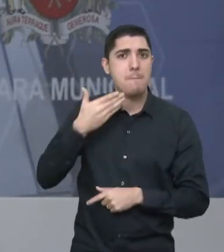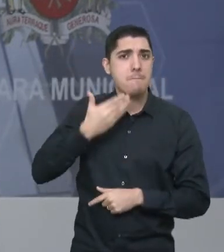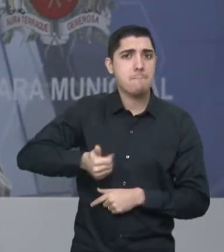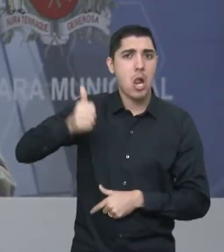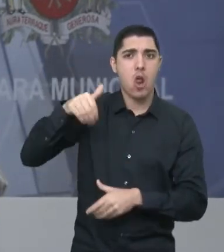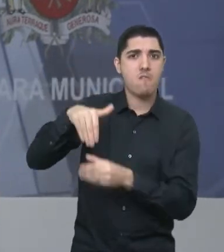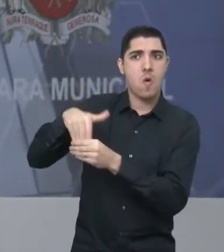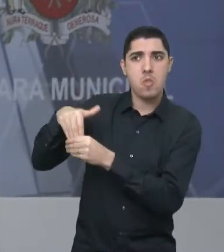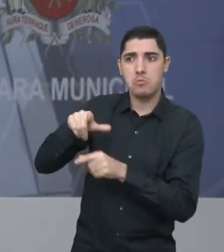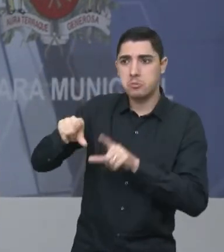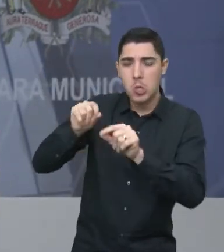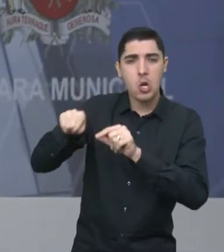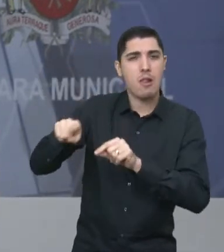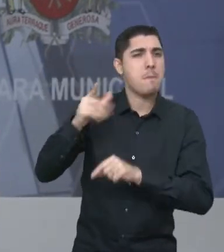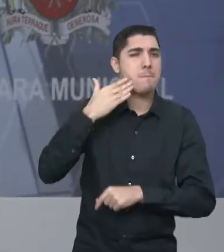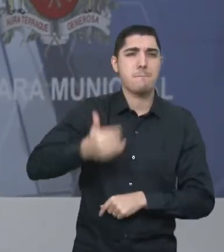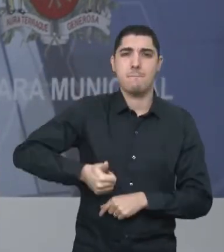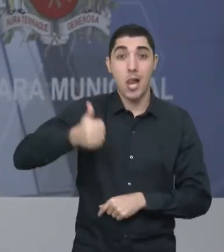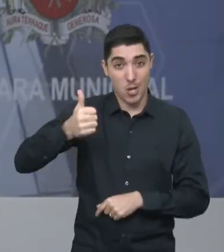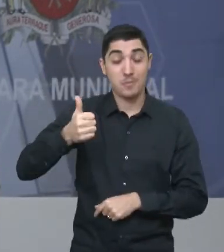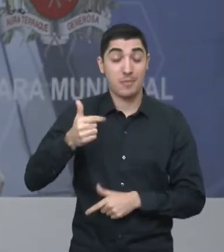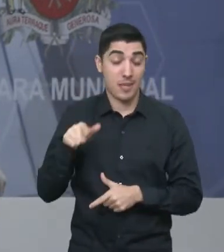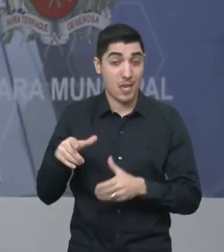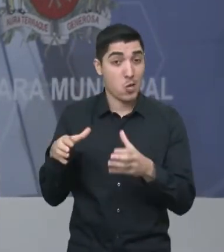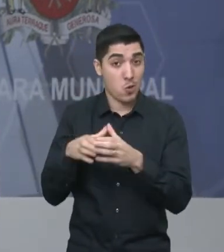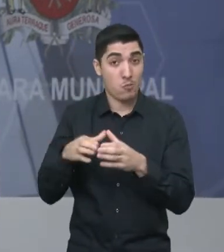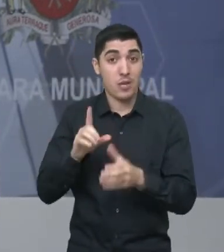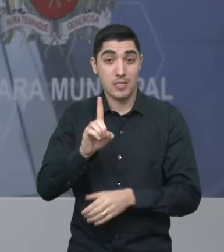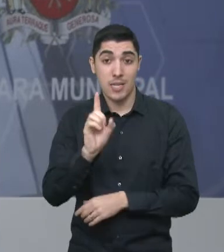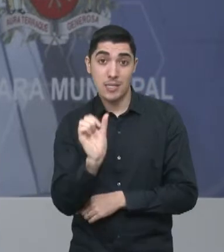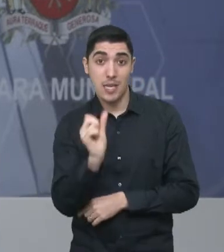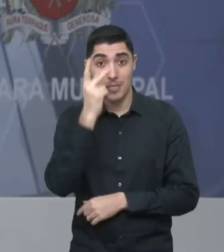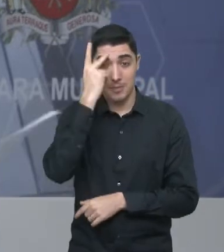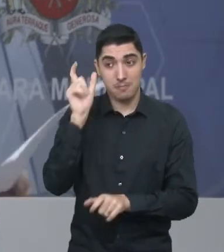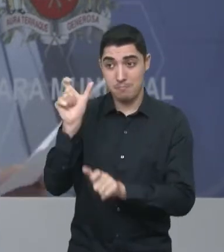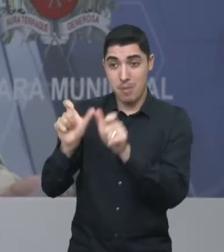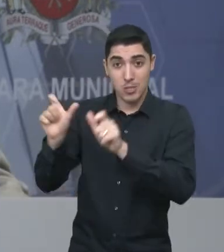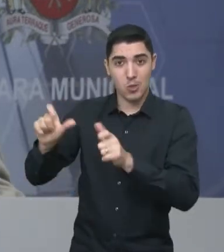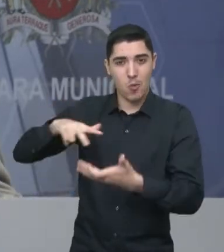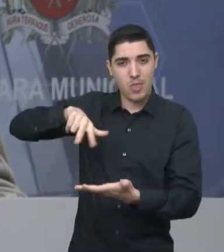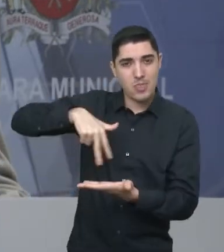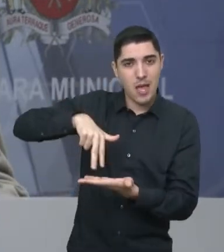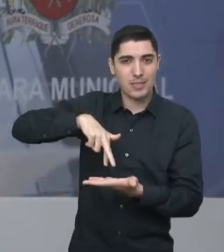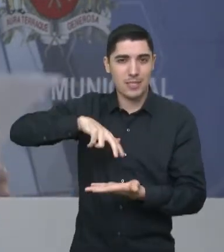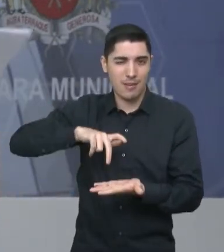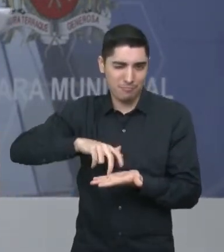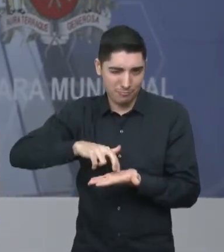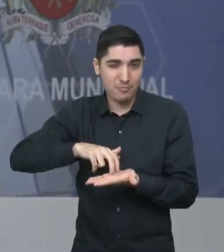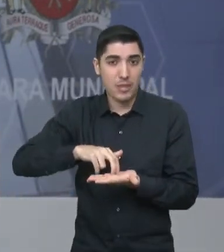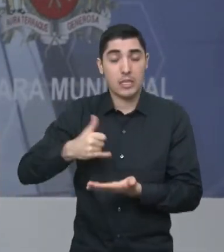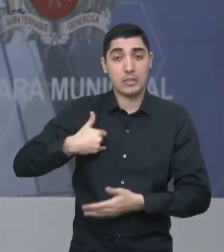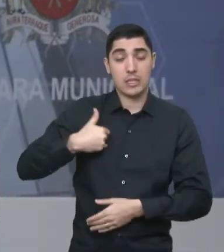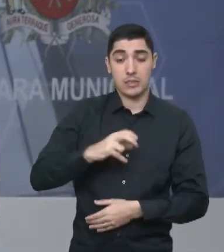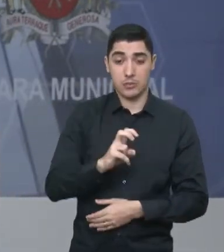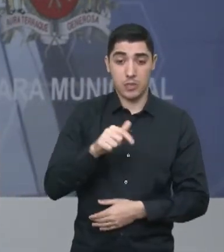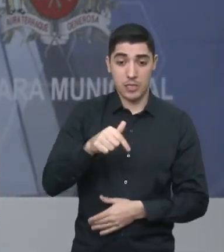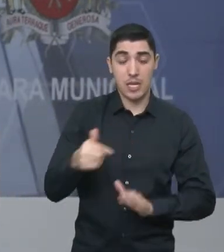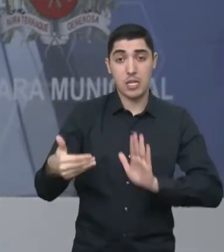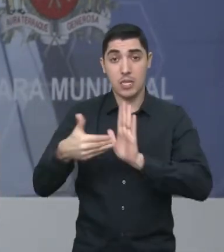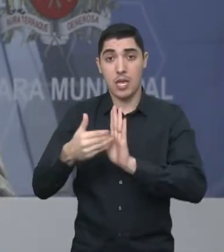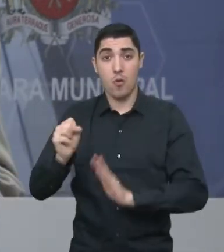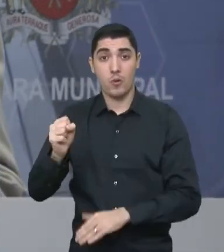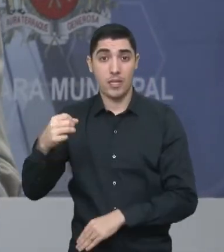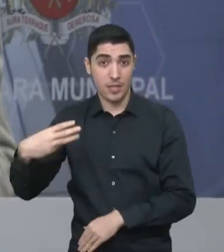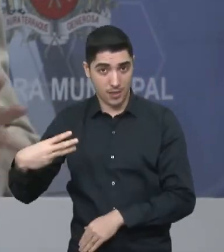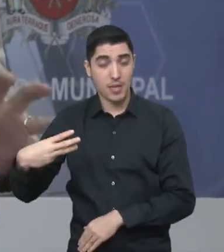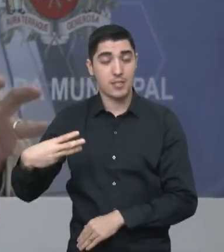ali da categoria 60+. Esse grupo que tem 16 bailarinos entre 57 anos e 83